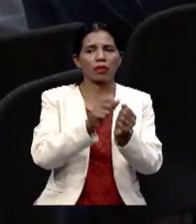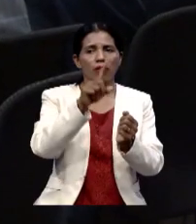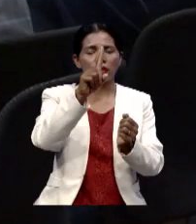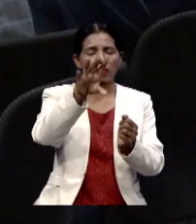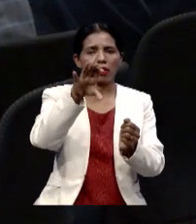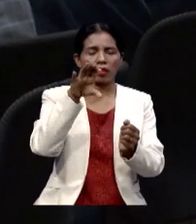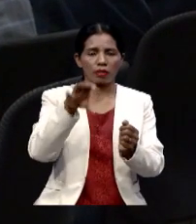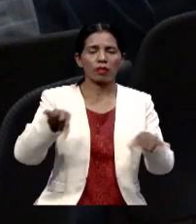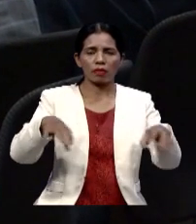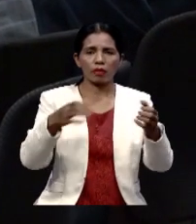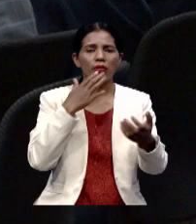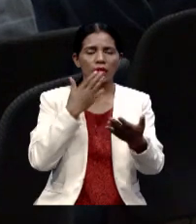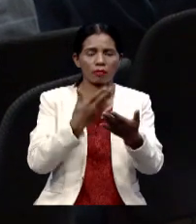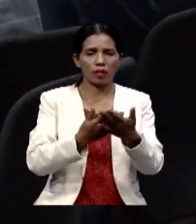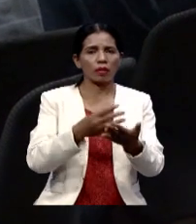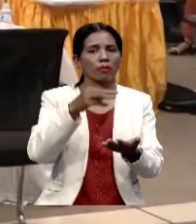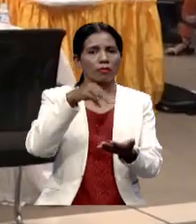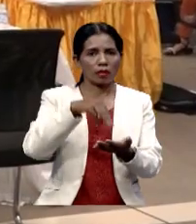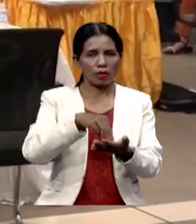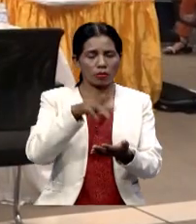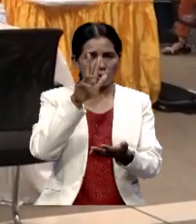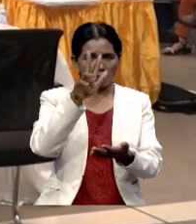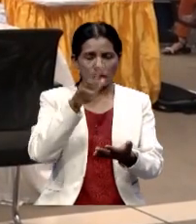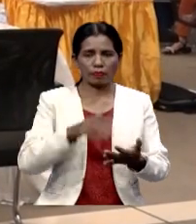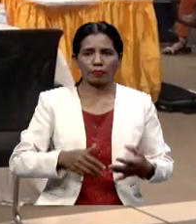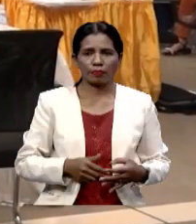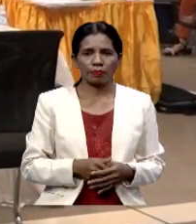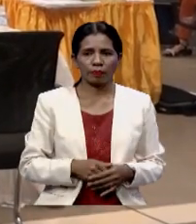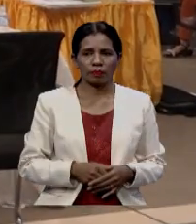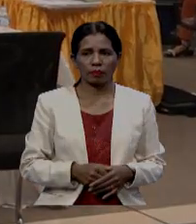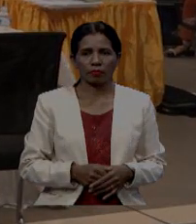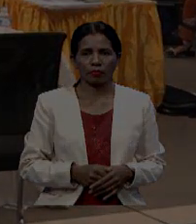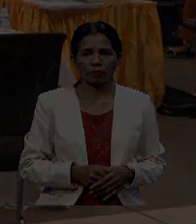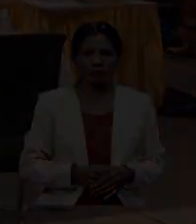no bem serviço tocam tolo. A diretor Ximenes, bem-vindo Ximenes, Chemen.